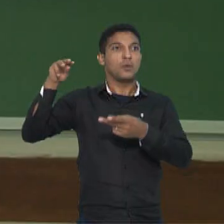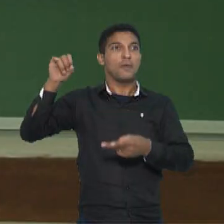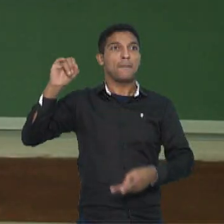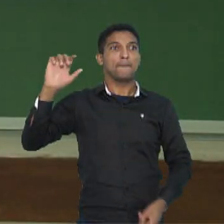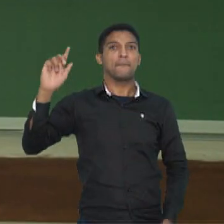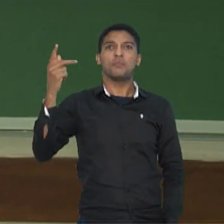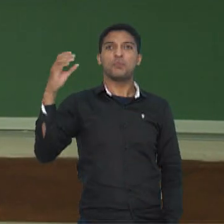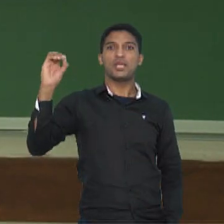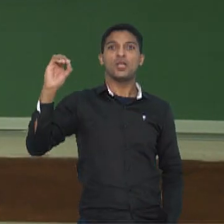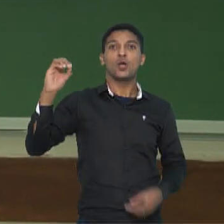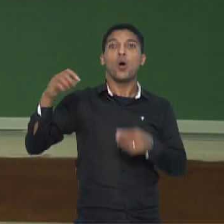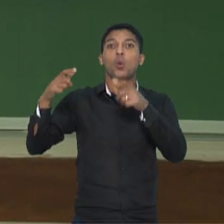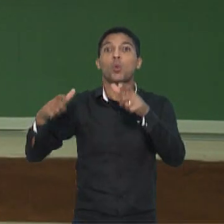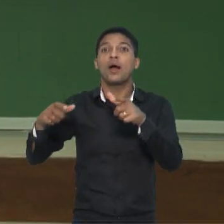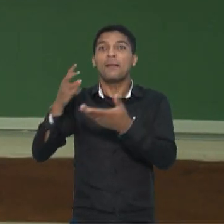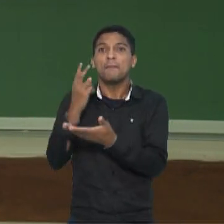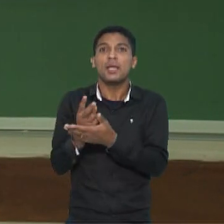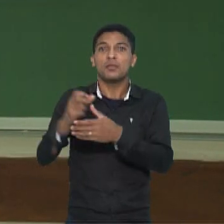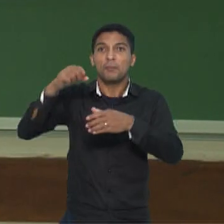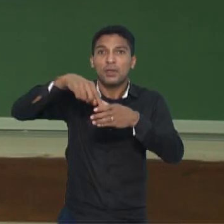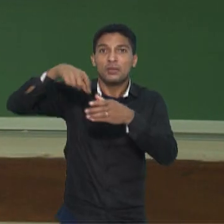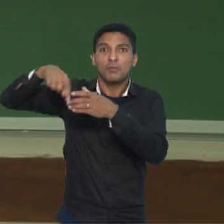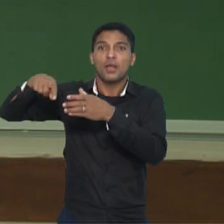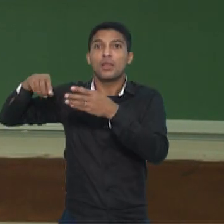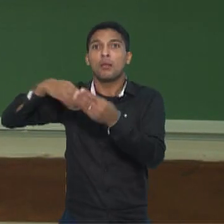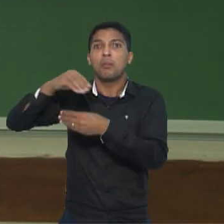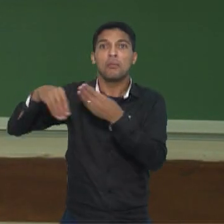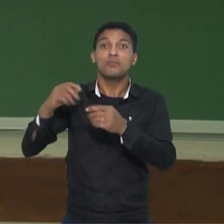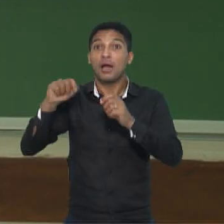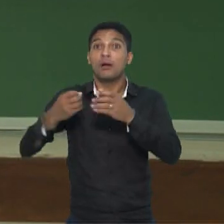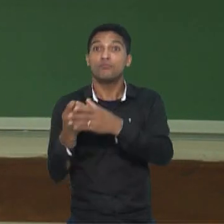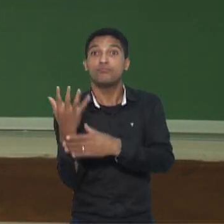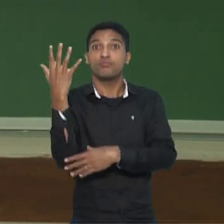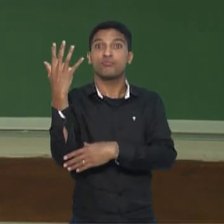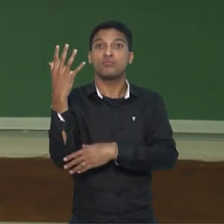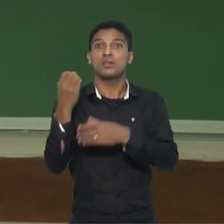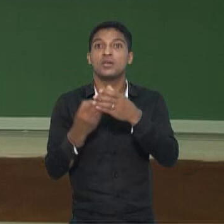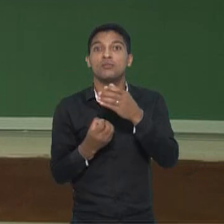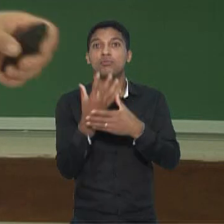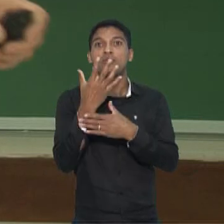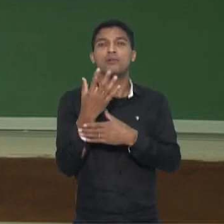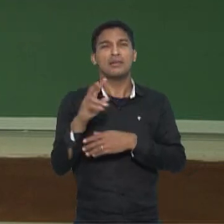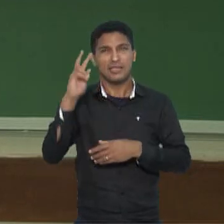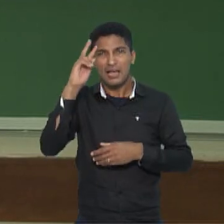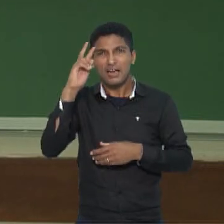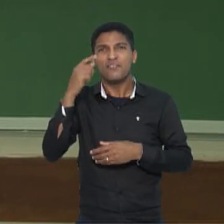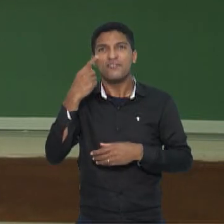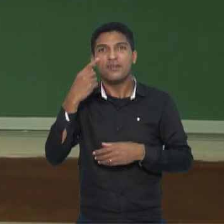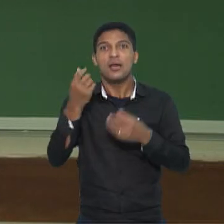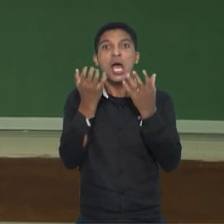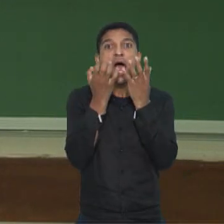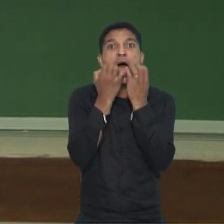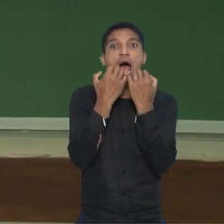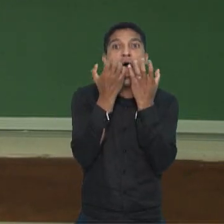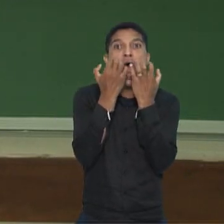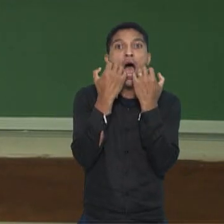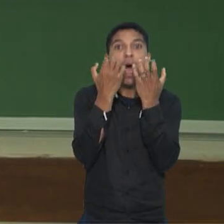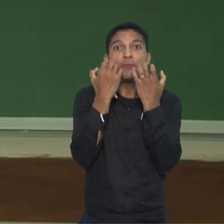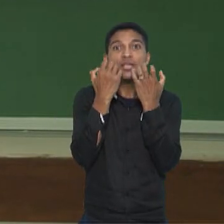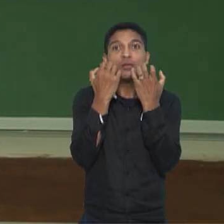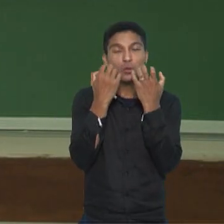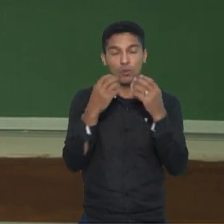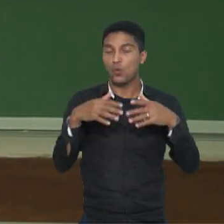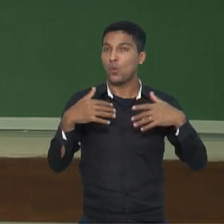Milho é comum na nossa vida. O desenvolvimento desse produto é espetacular. Ai, como é bom, né? Uma